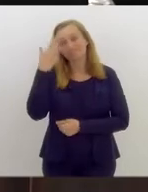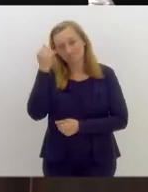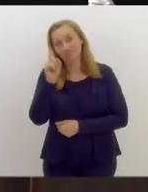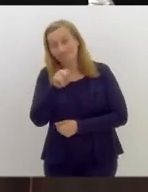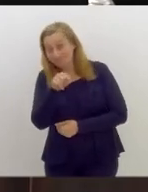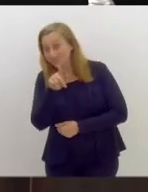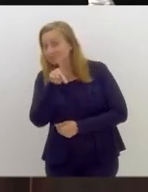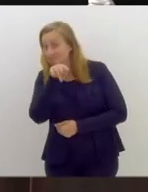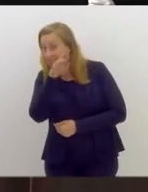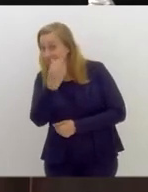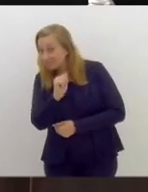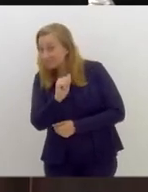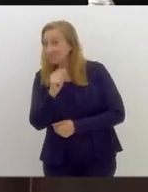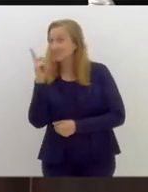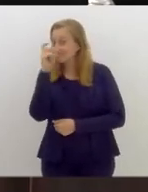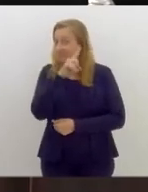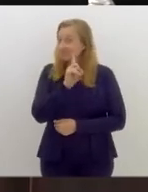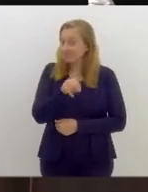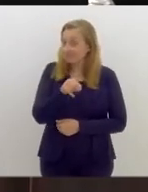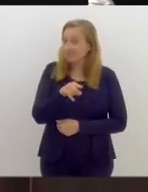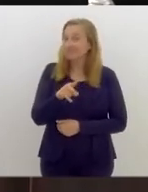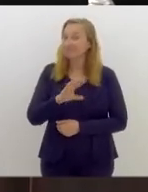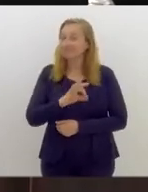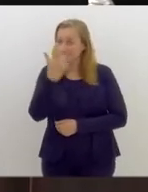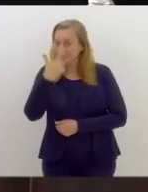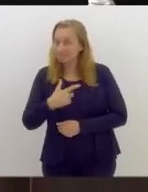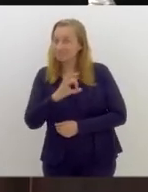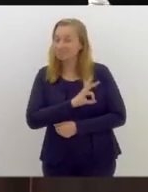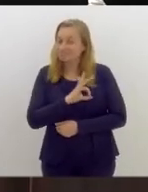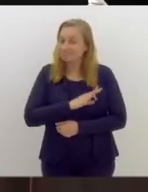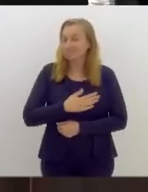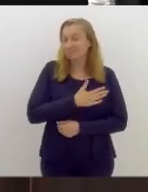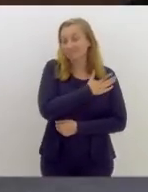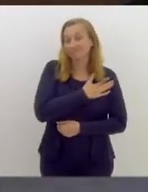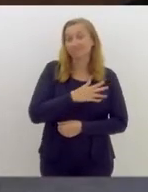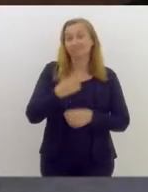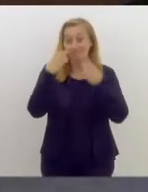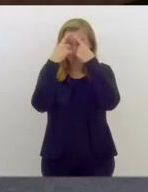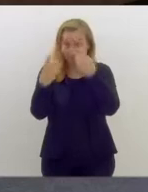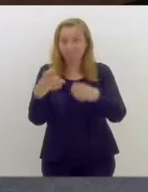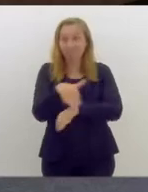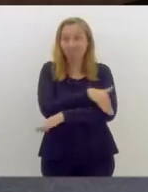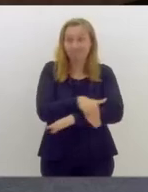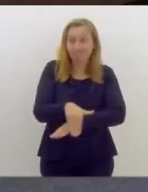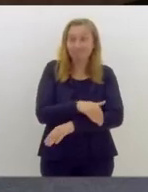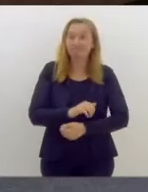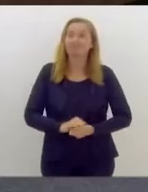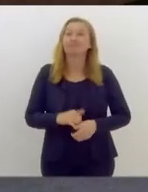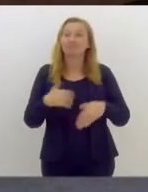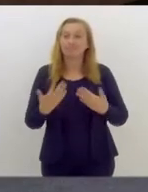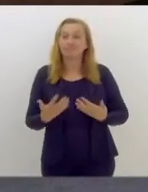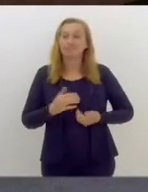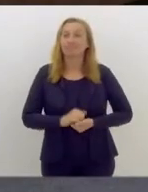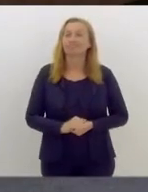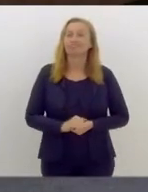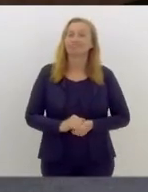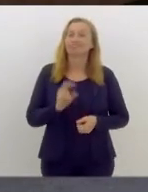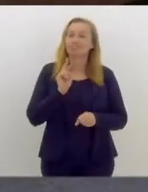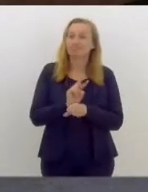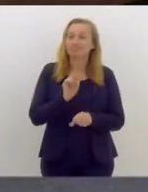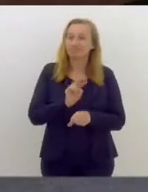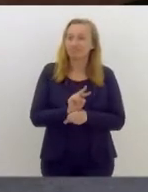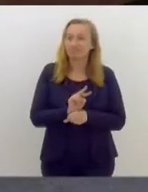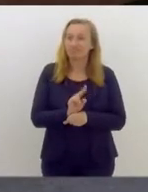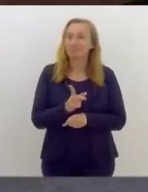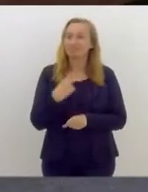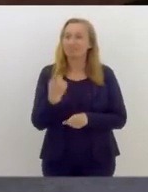Paulinho, da dificuldade que é hoje ser policial militar, estar nessas ruas violentas, e, enfim, protegendo